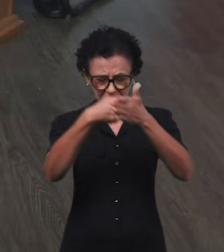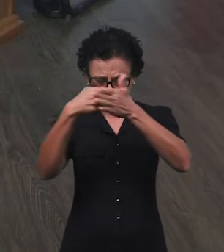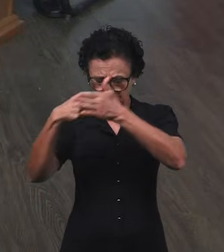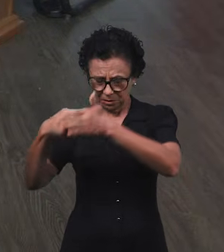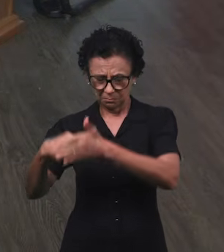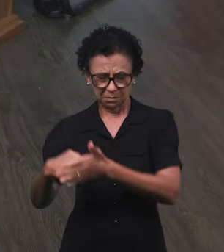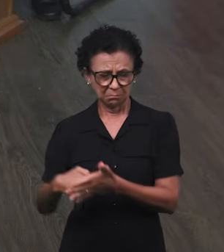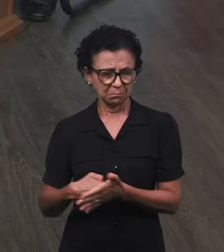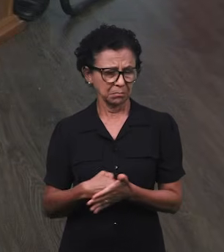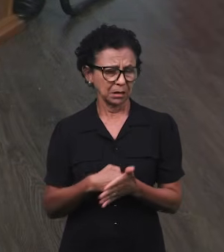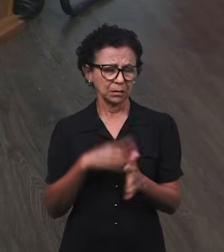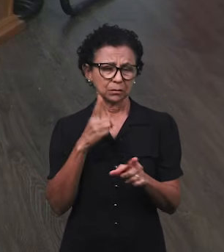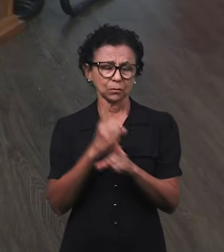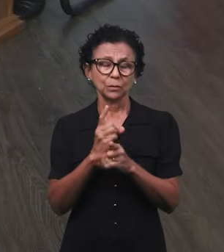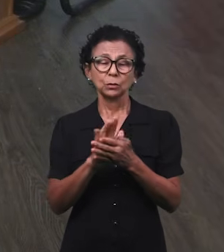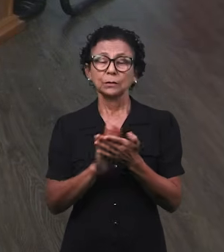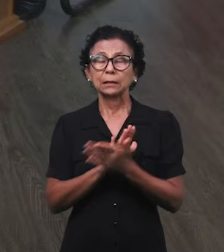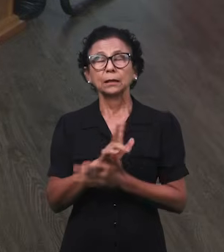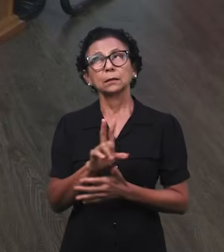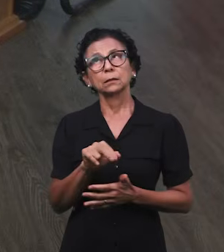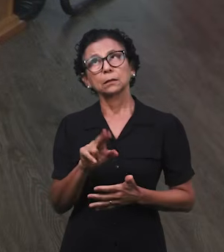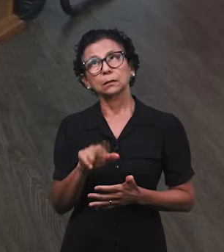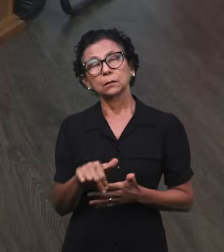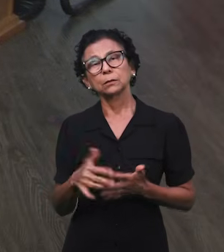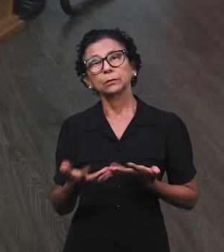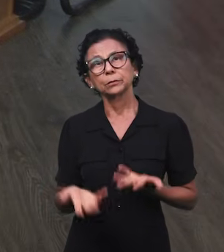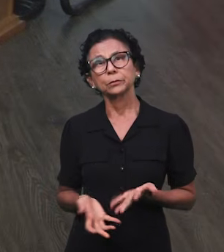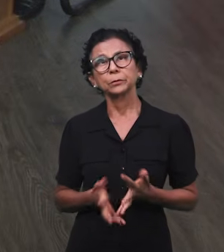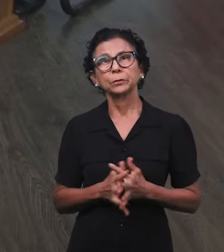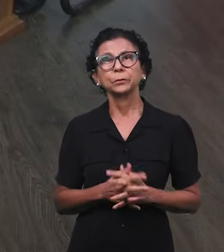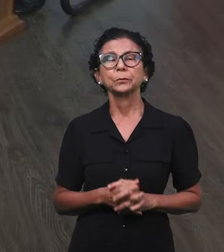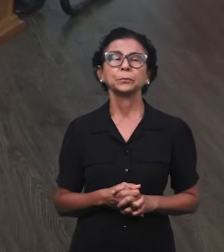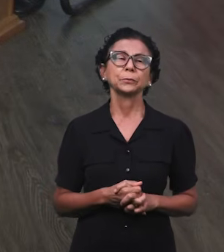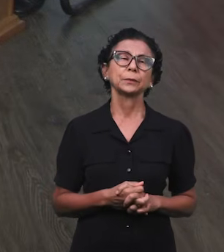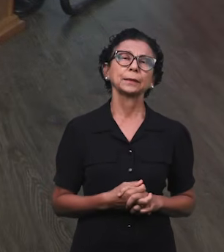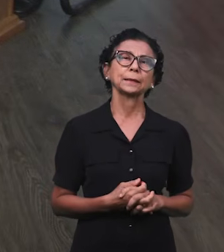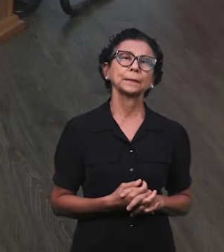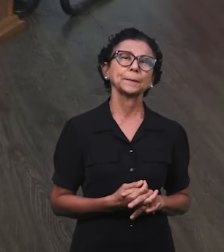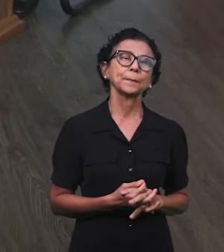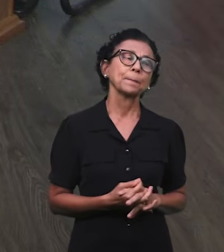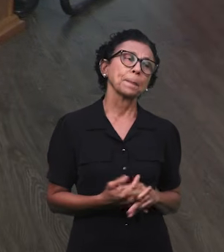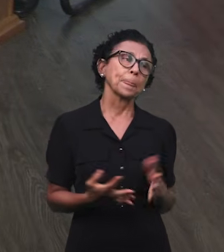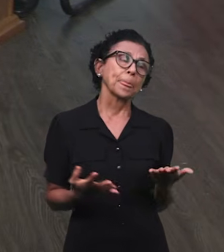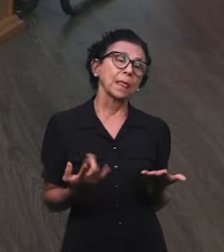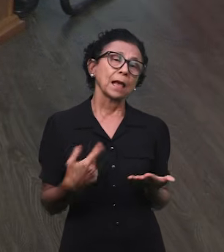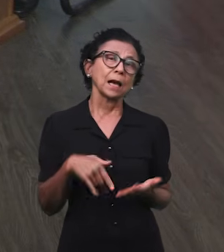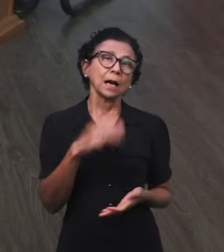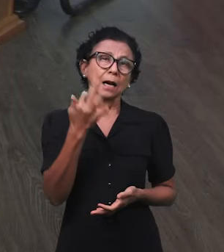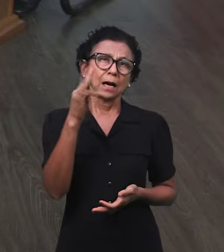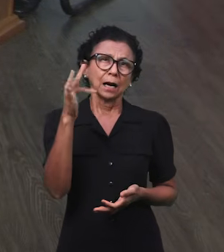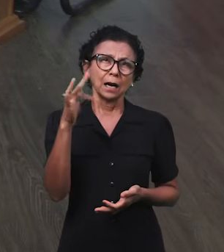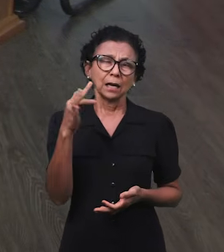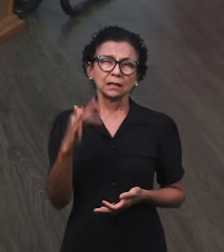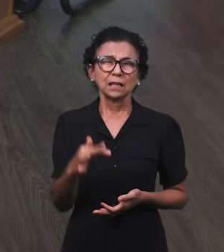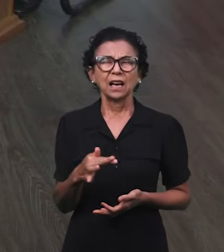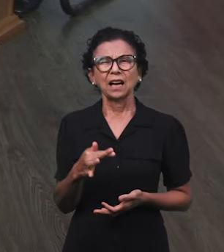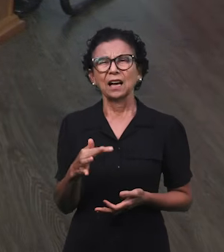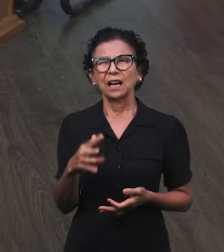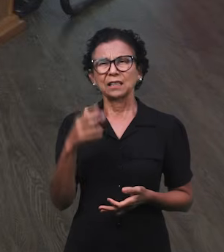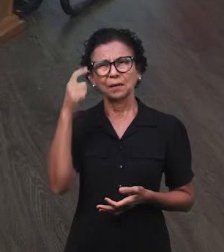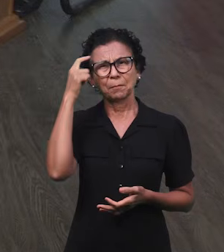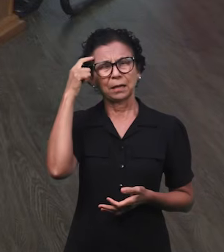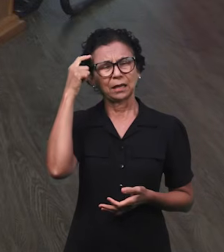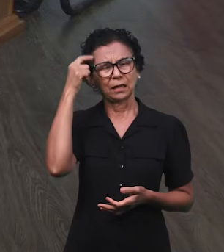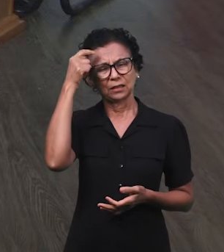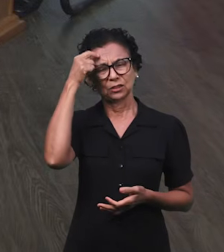E aí, caía sempre naquela situação de ir ao neurologista e ele passar um tranquilizante, porque essa dor deveria ser